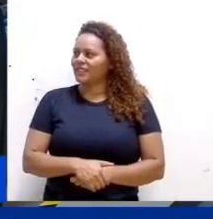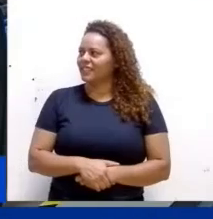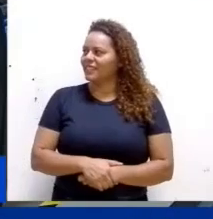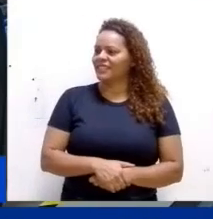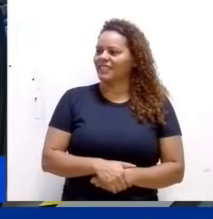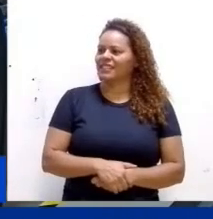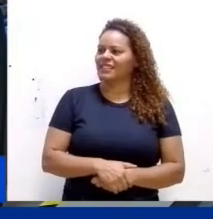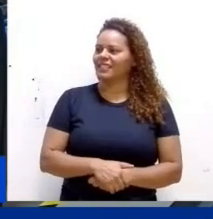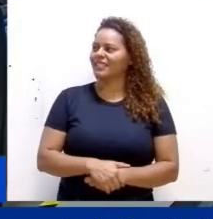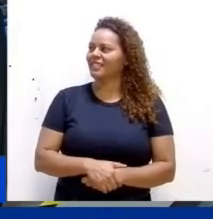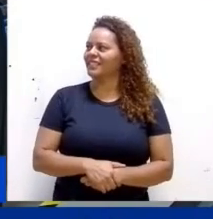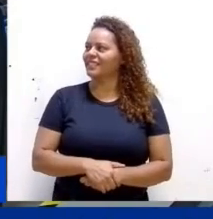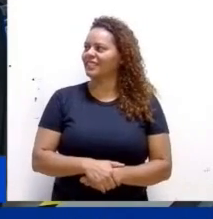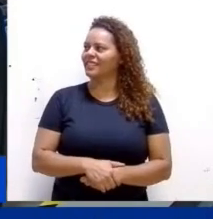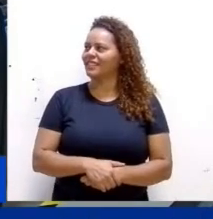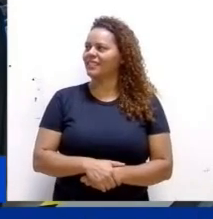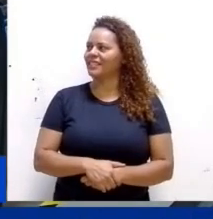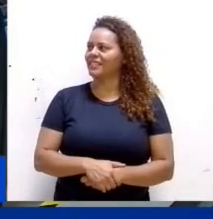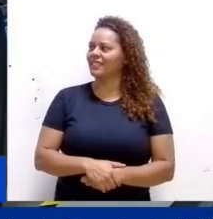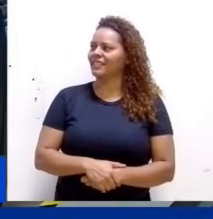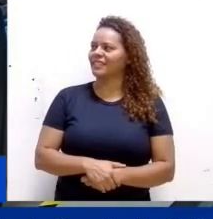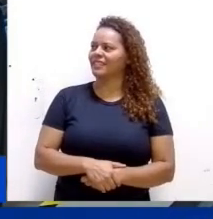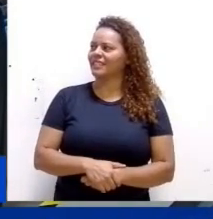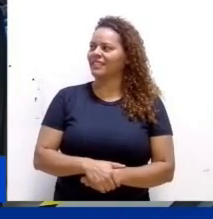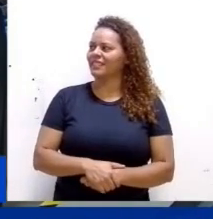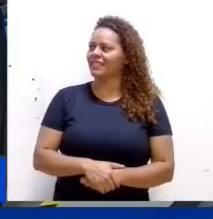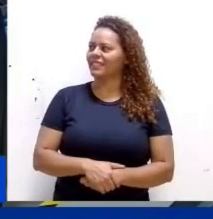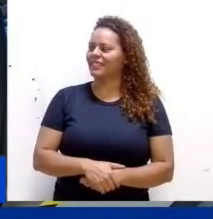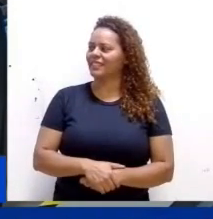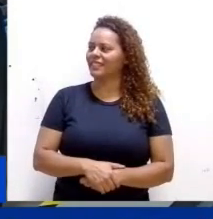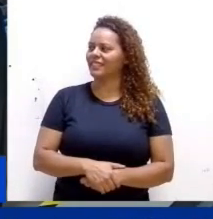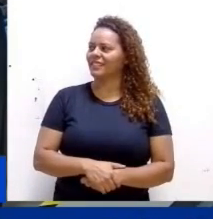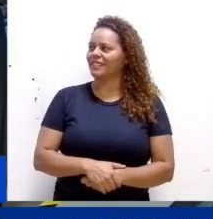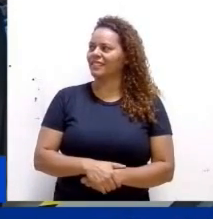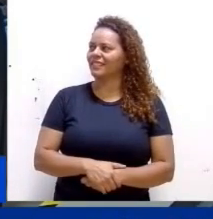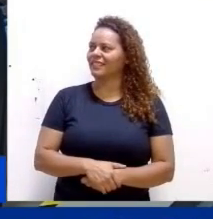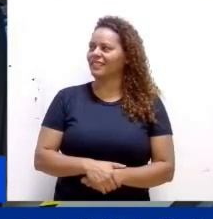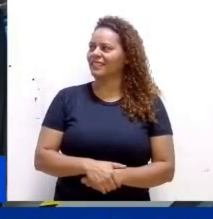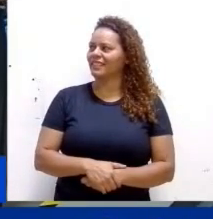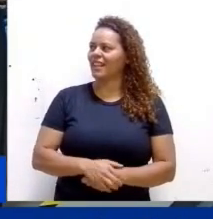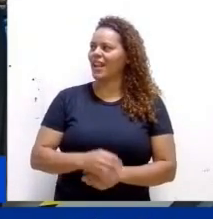das poltronas do auditório. Ela está empolgada. Eu senti que ela está assim, sabe?